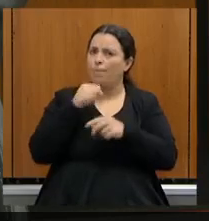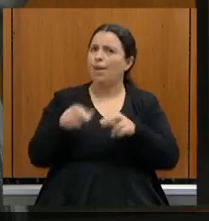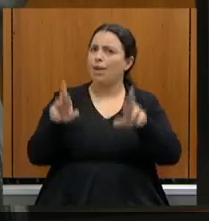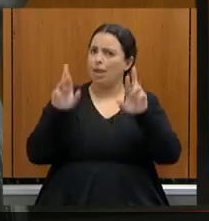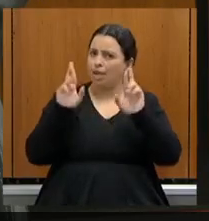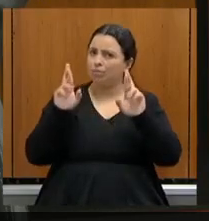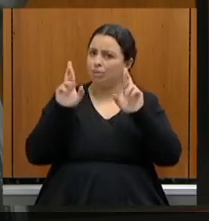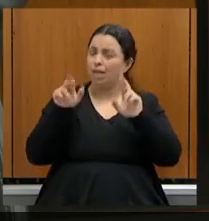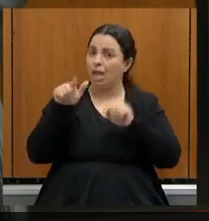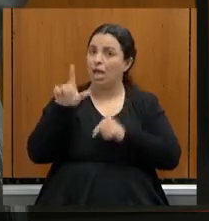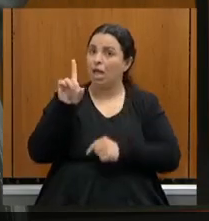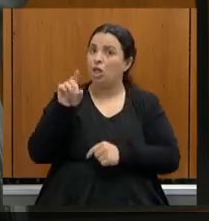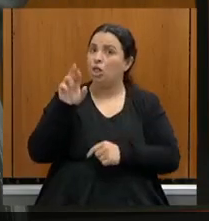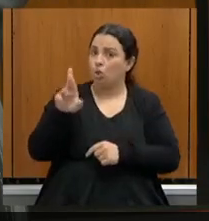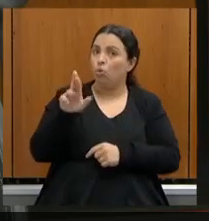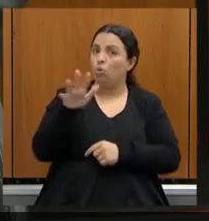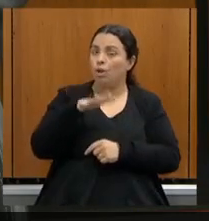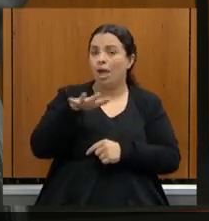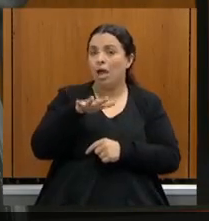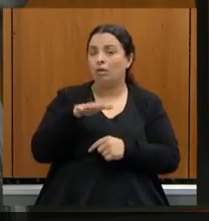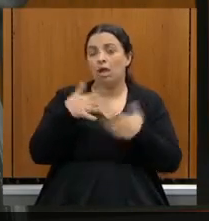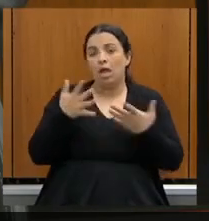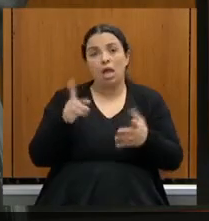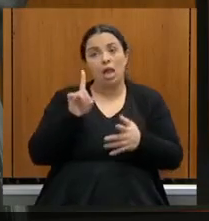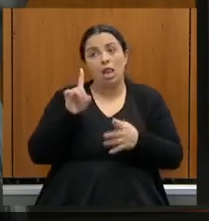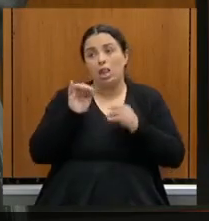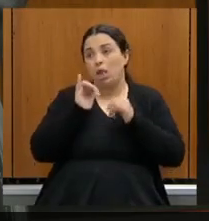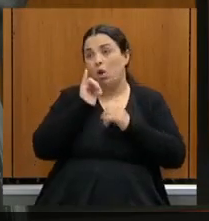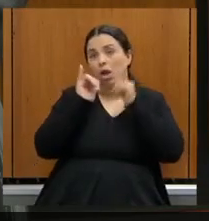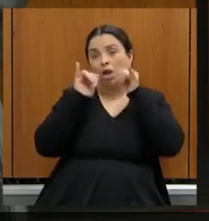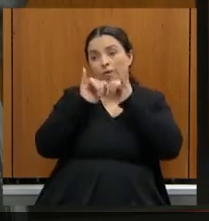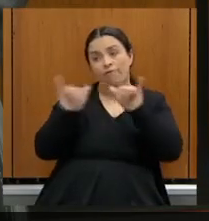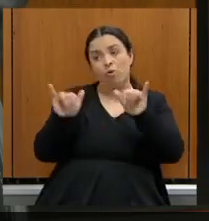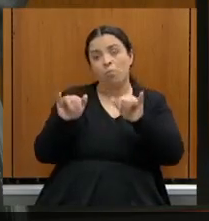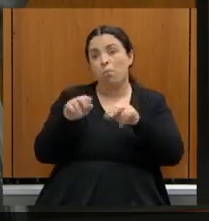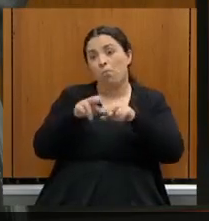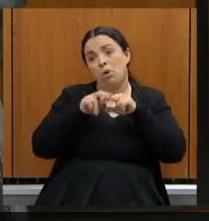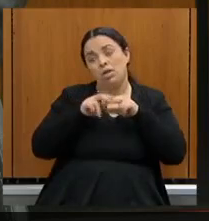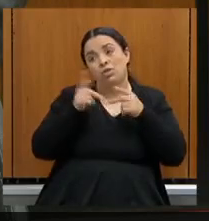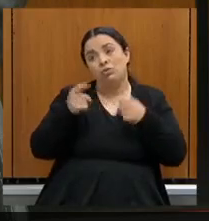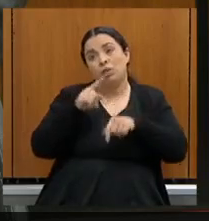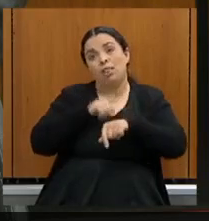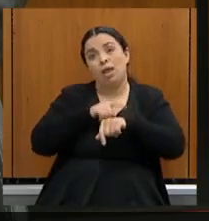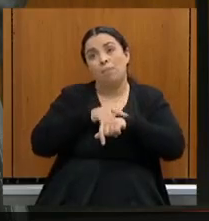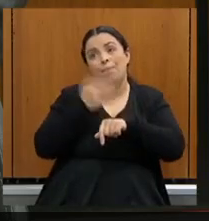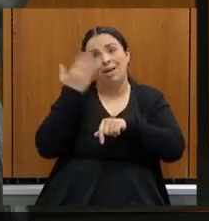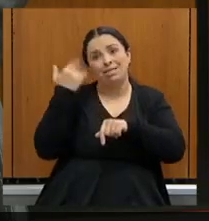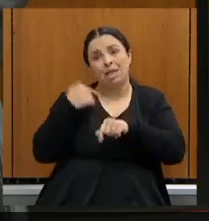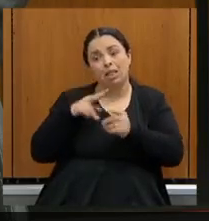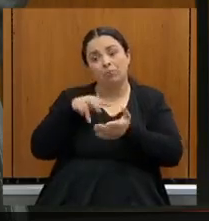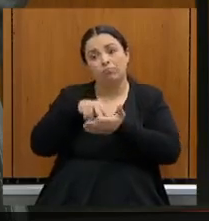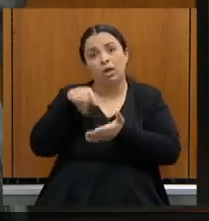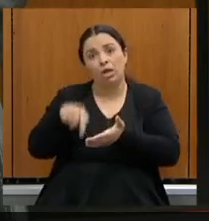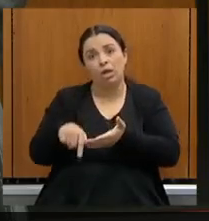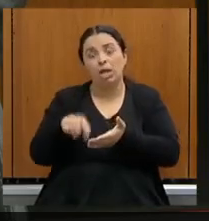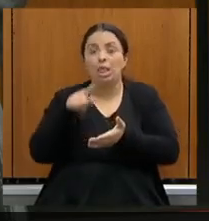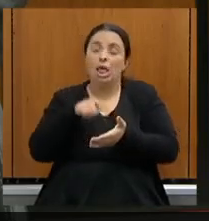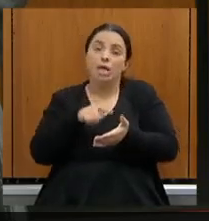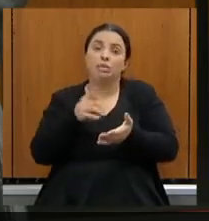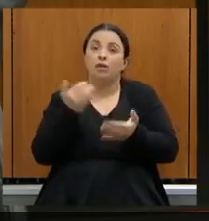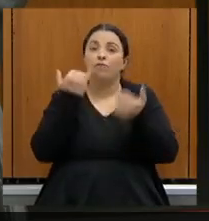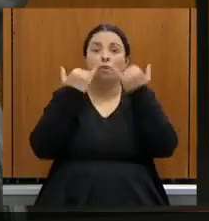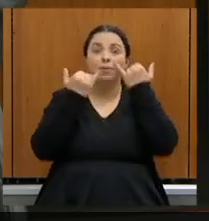trouxe a informação por uma questão temporal, porque quando ele veio, essas informações não haviam, essas informações